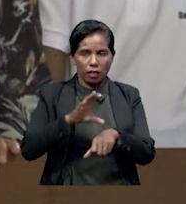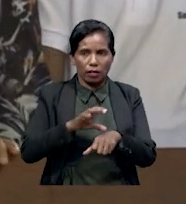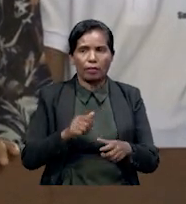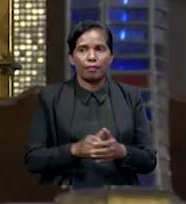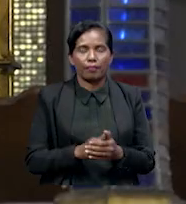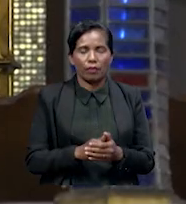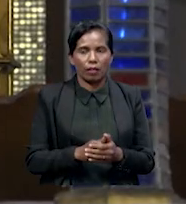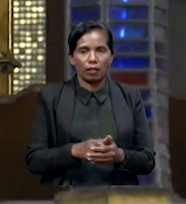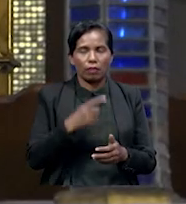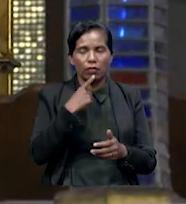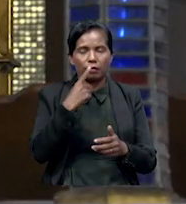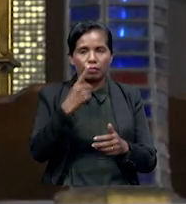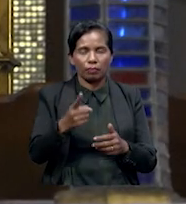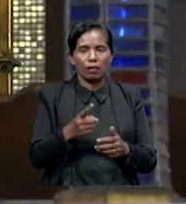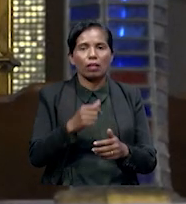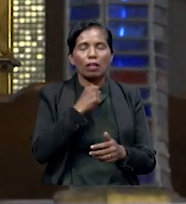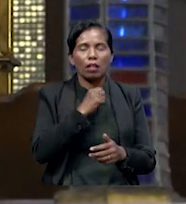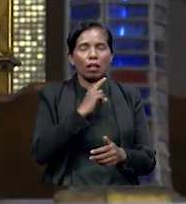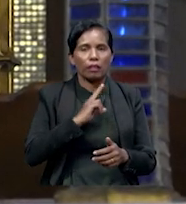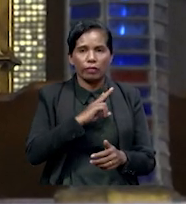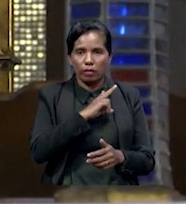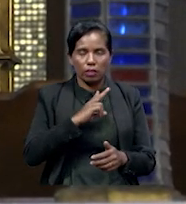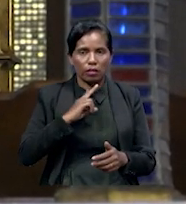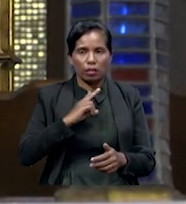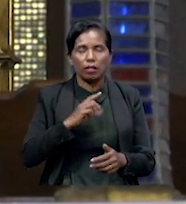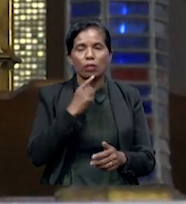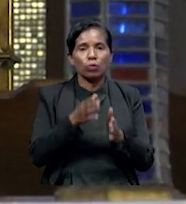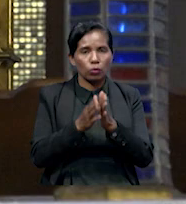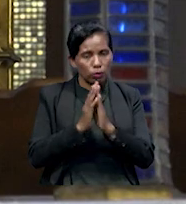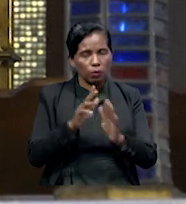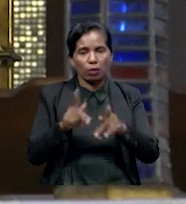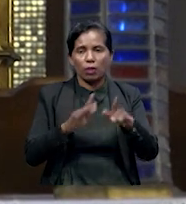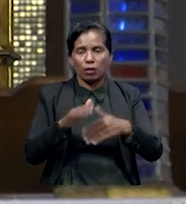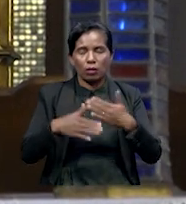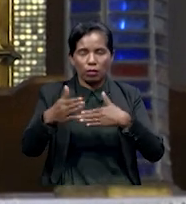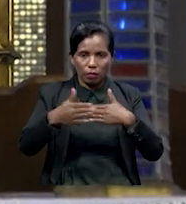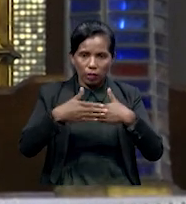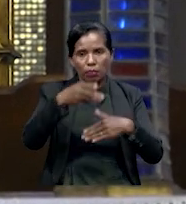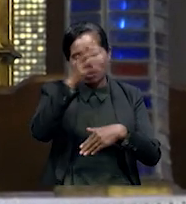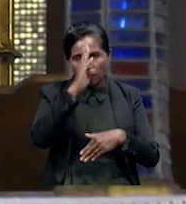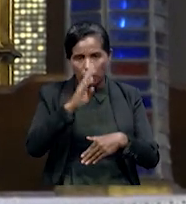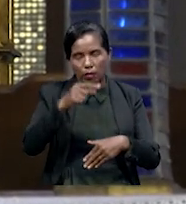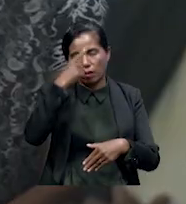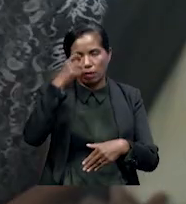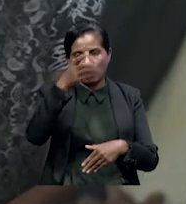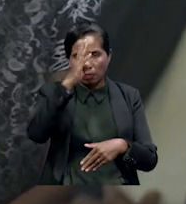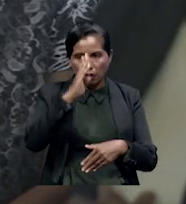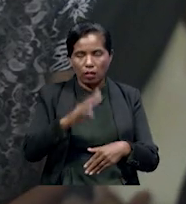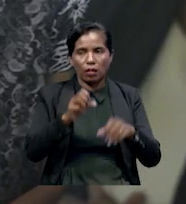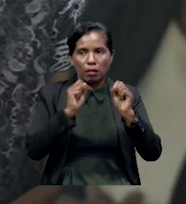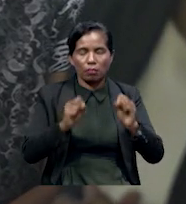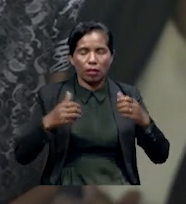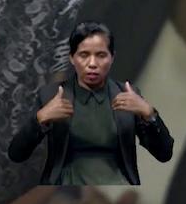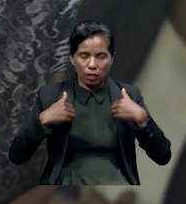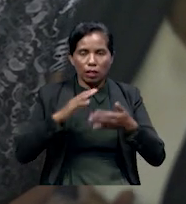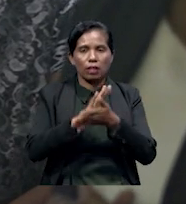Dom Virgílio Cardeal do Carmo da Silva HDB, com sussarane sira atuak besik ba maromak, tango maromak makbele e a dame